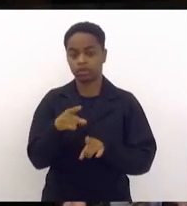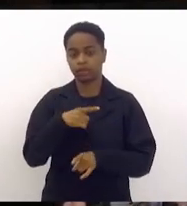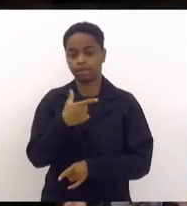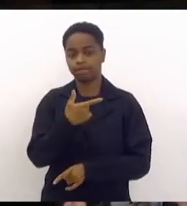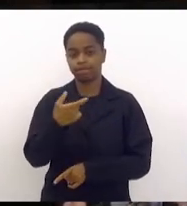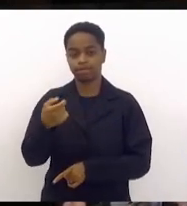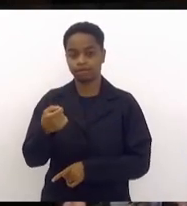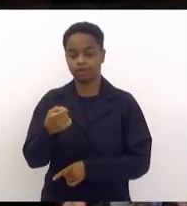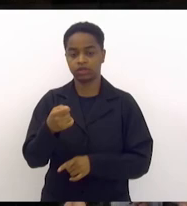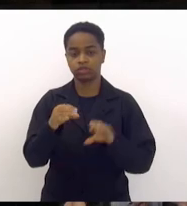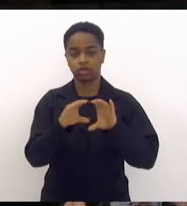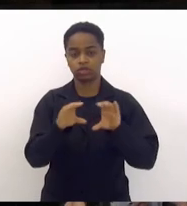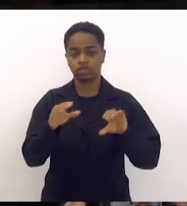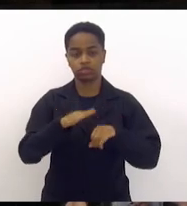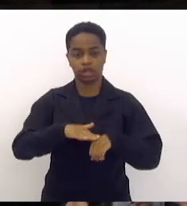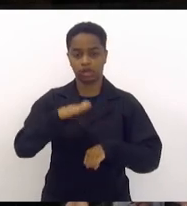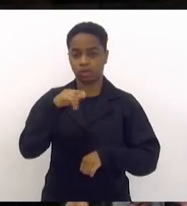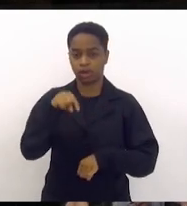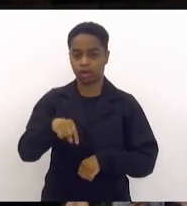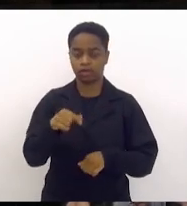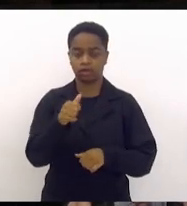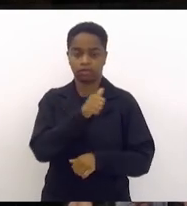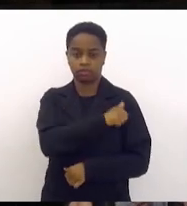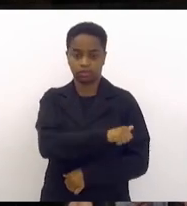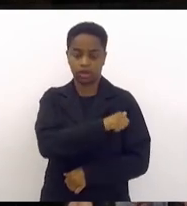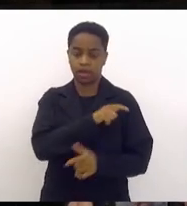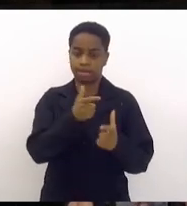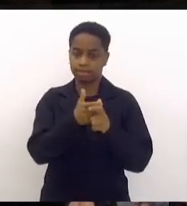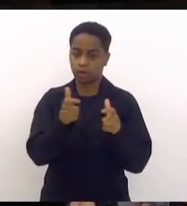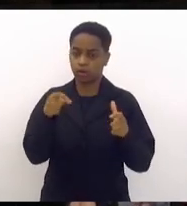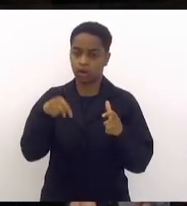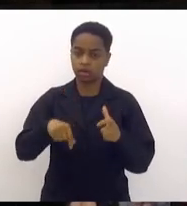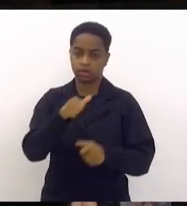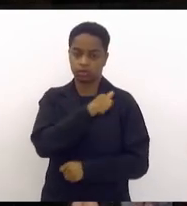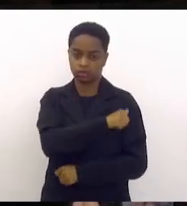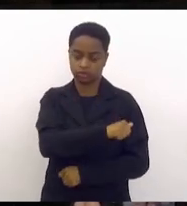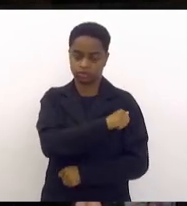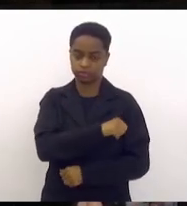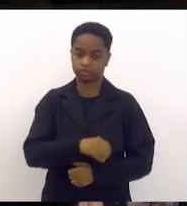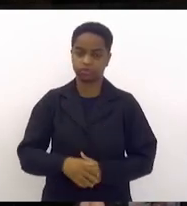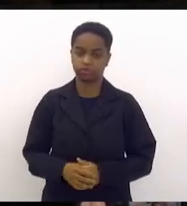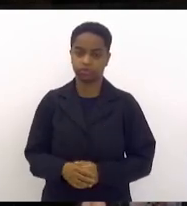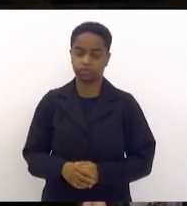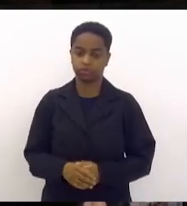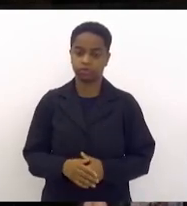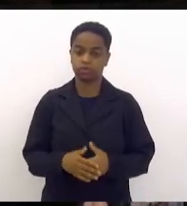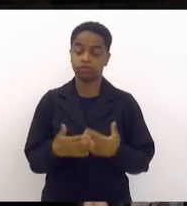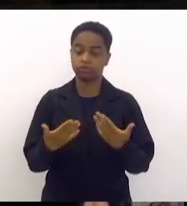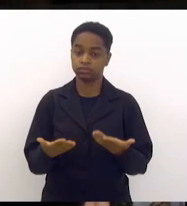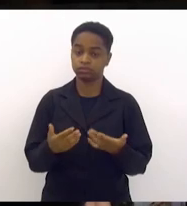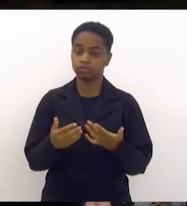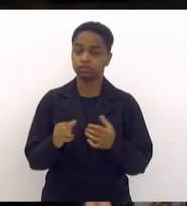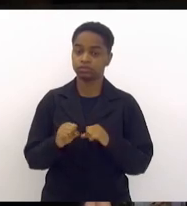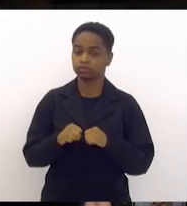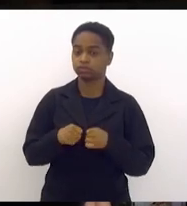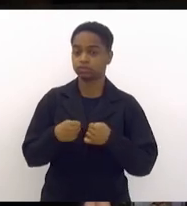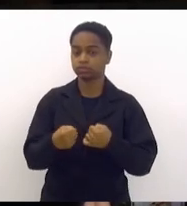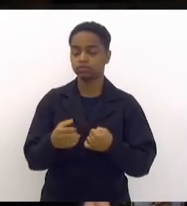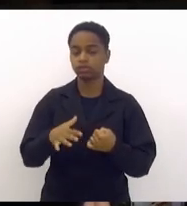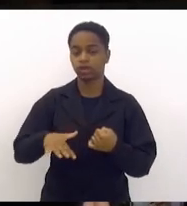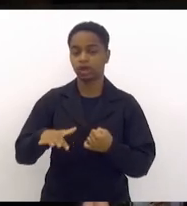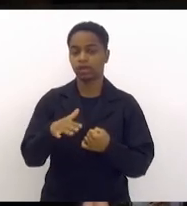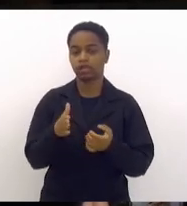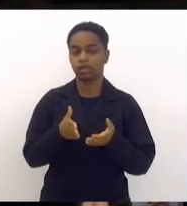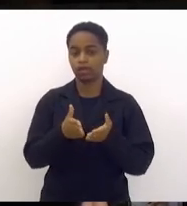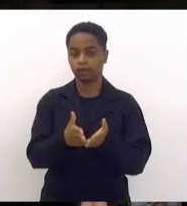estaleiros aqui no nosso estado a maior parte deles está aqui no Rio de Janeiro então a defesa da indústria naval ela vem